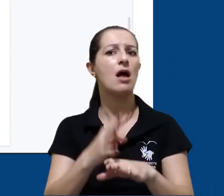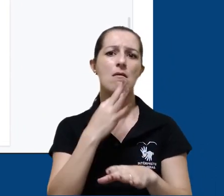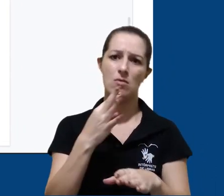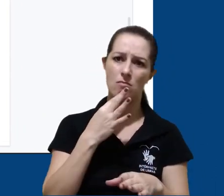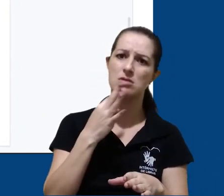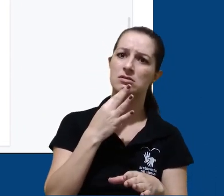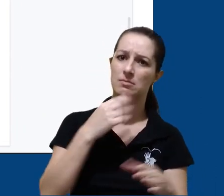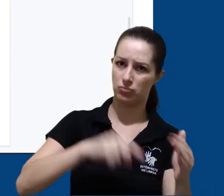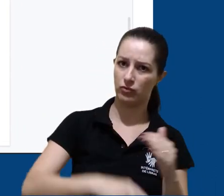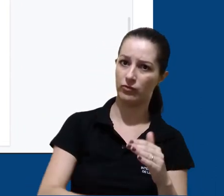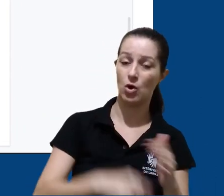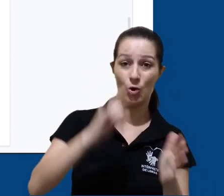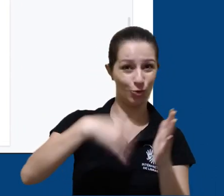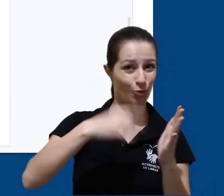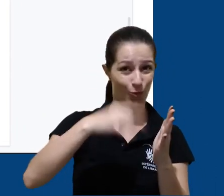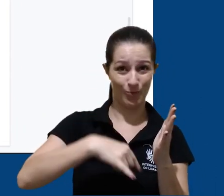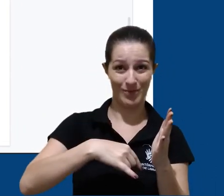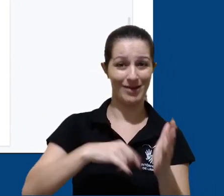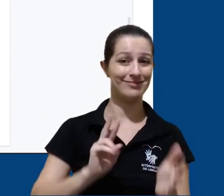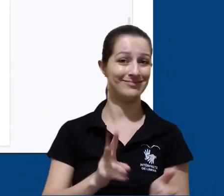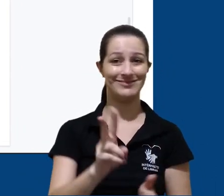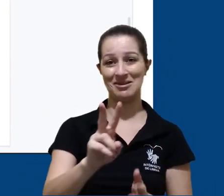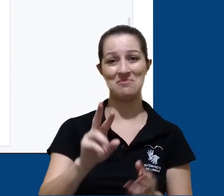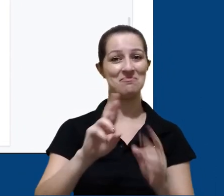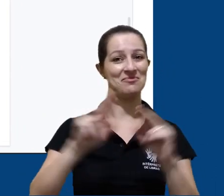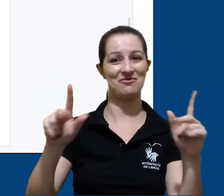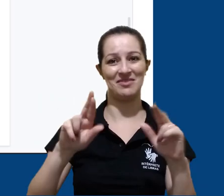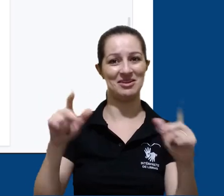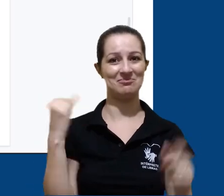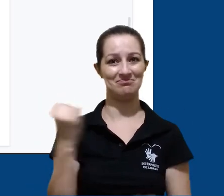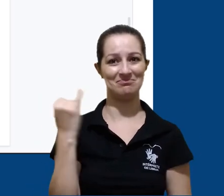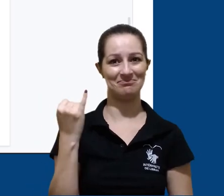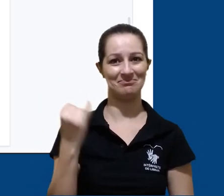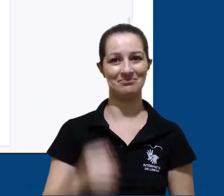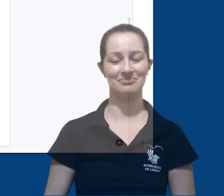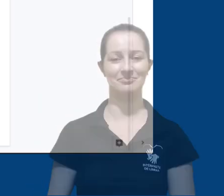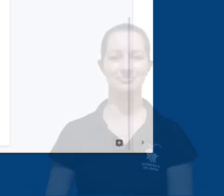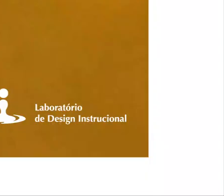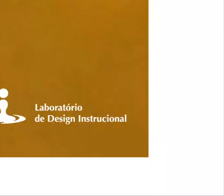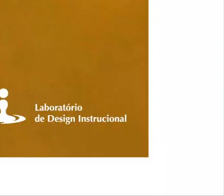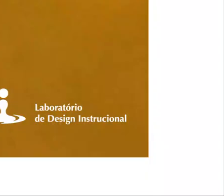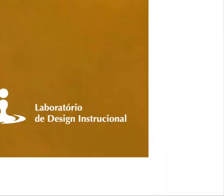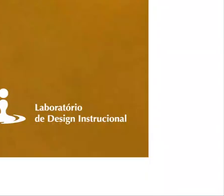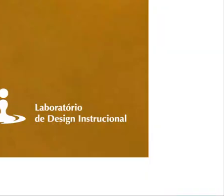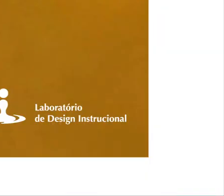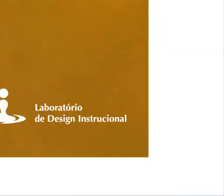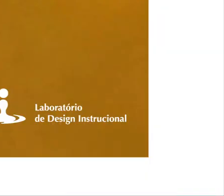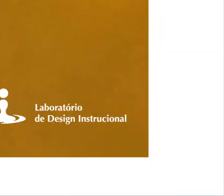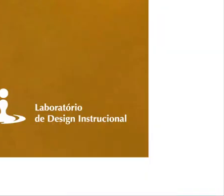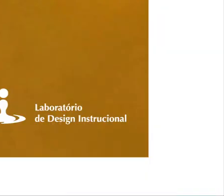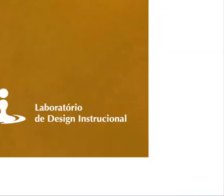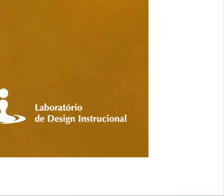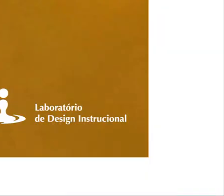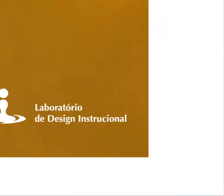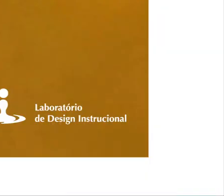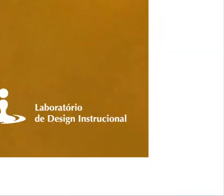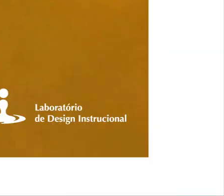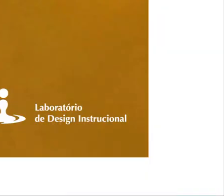sinta-se à vontade para explorá-lo os seus documentos nunca mais serão os mesmos até o próximo vídeo